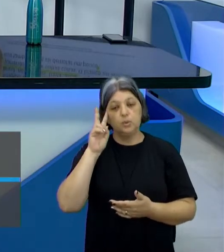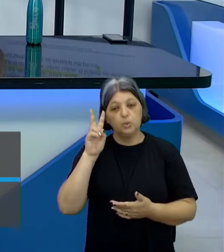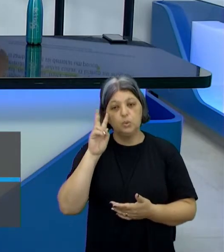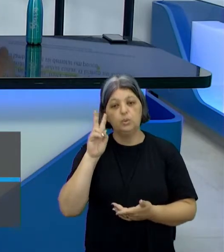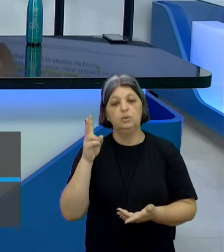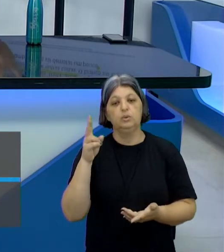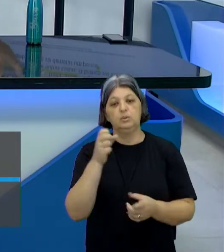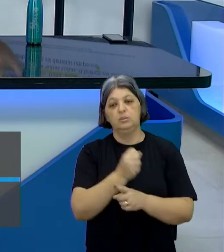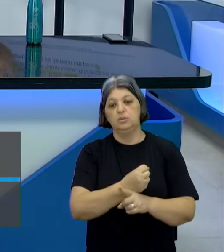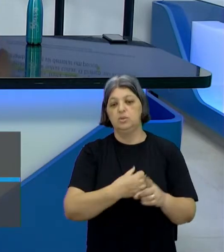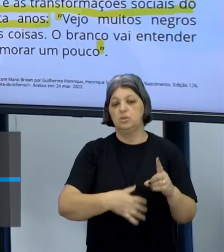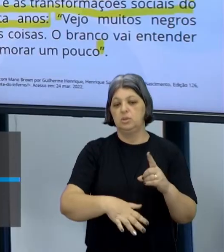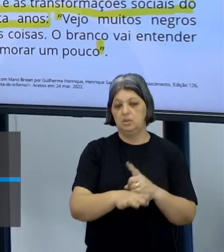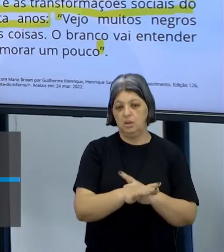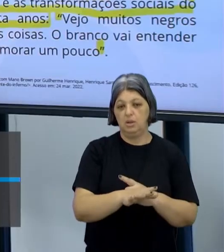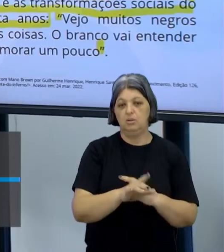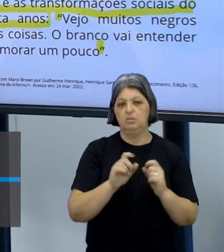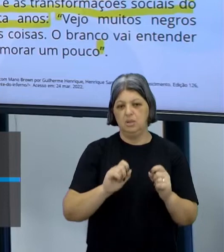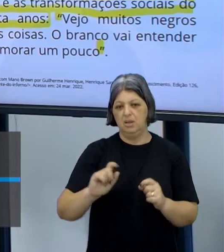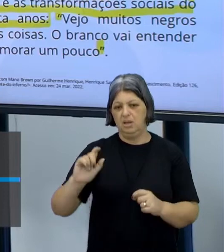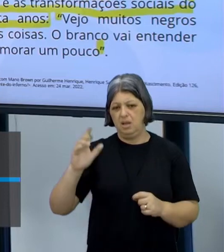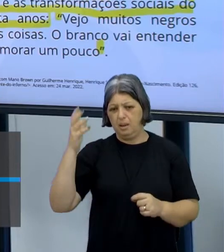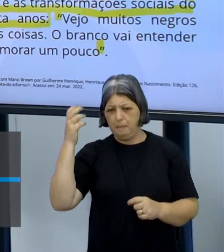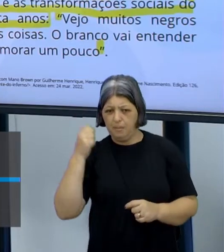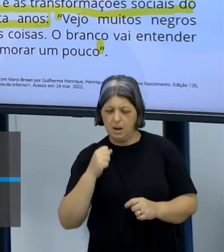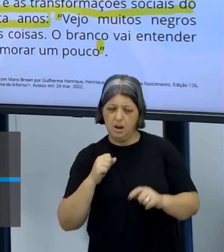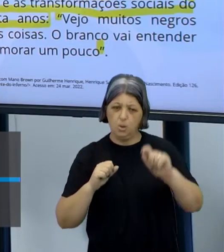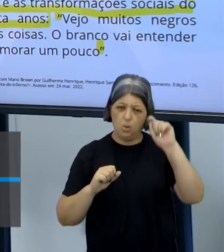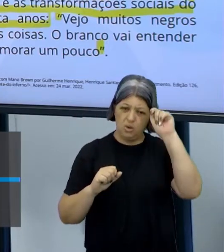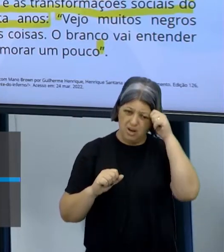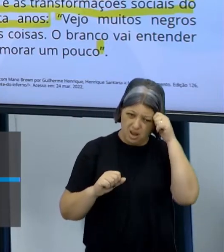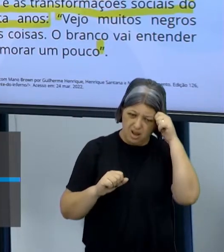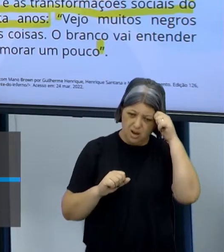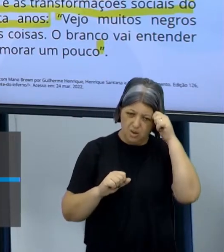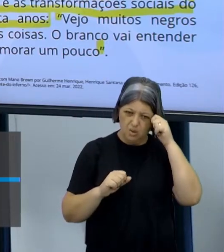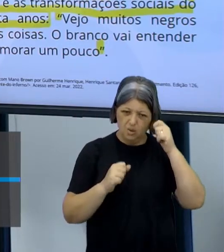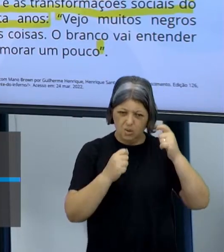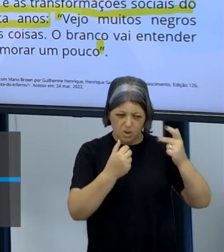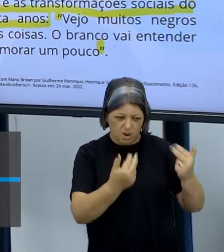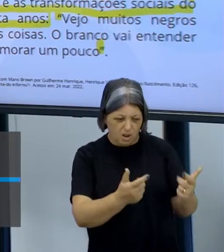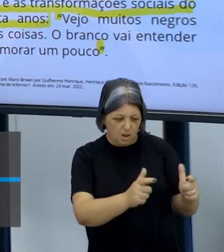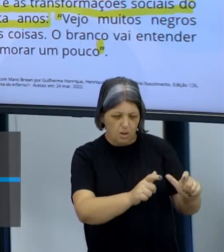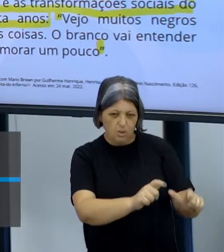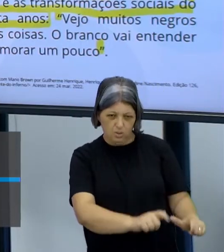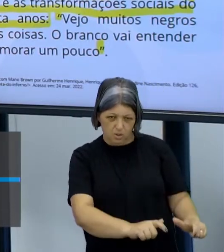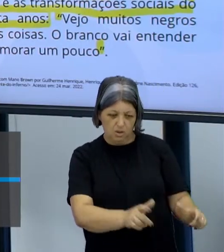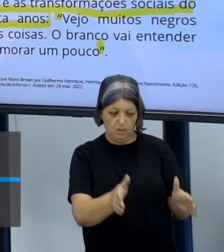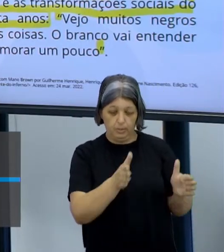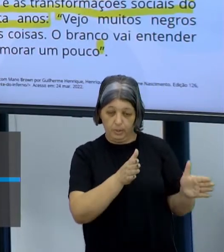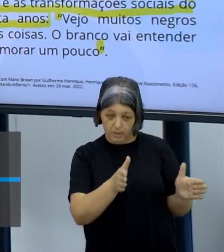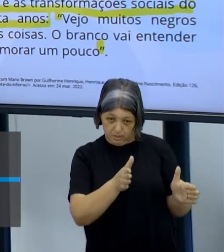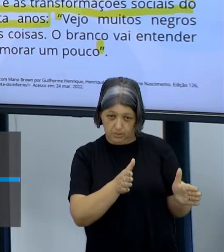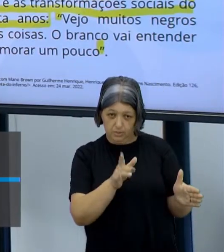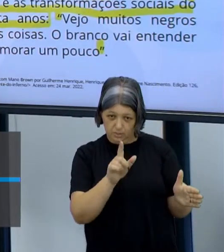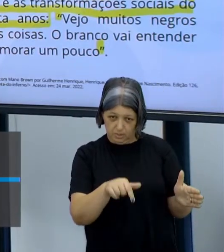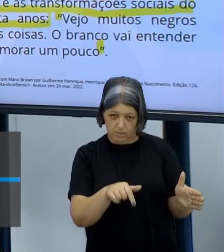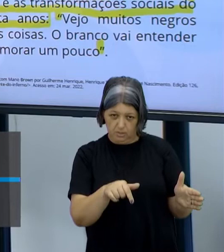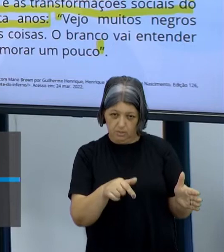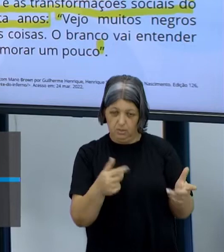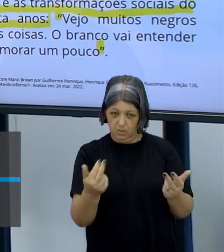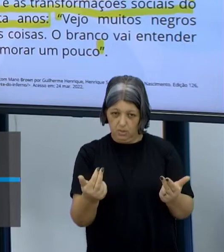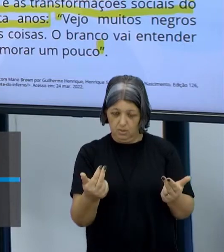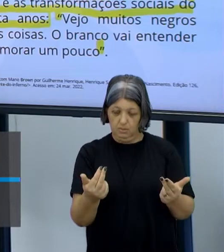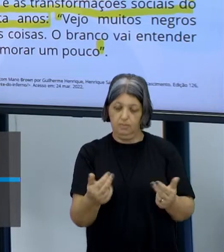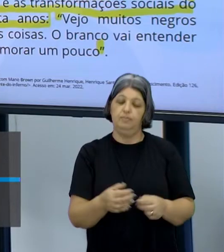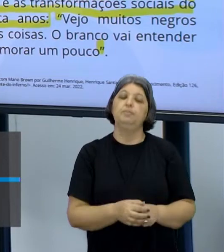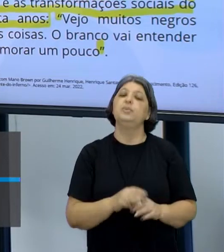que esse branco, esse negro vivenciou o mesmo inferno ali, o mesmo espaço, na mesma época que o Mano Brown? Então tudo isso vai